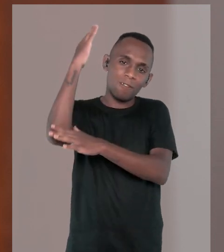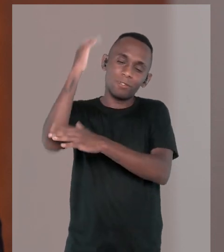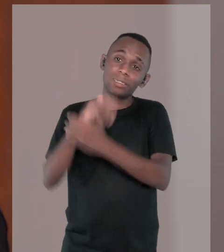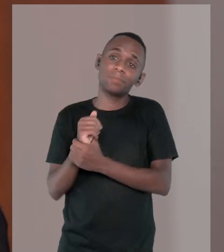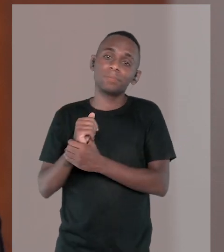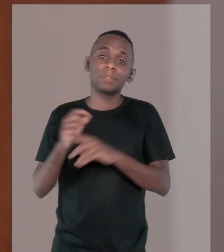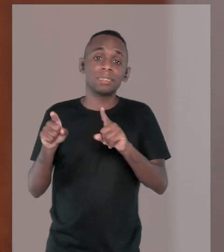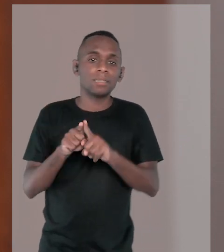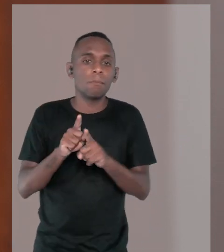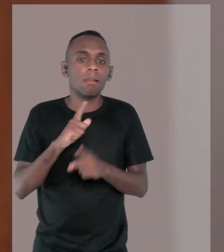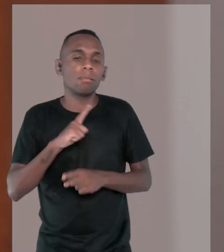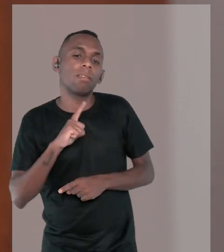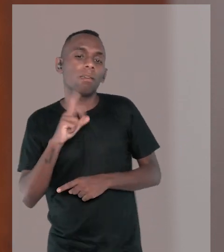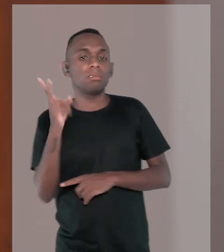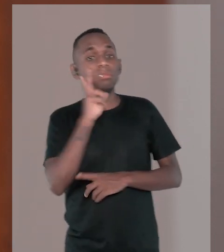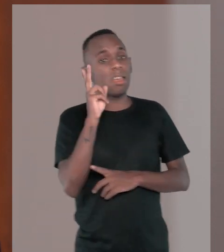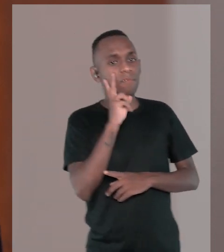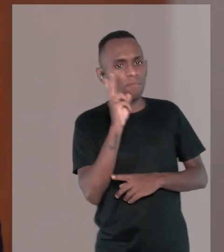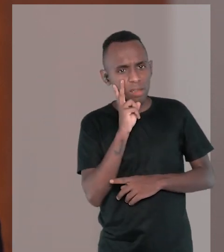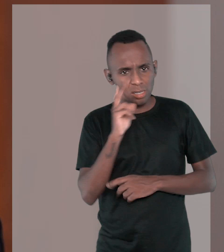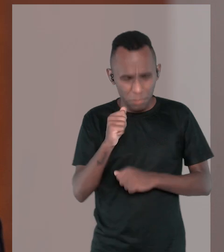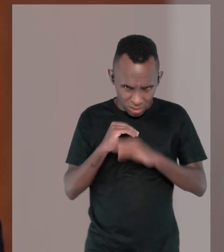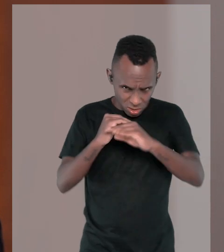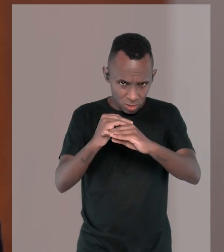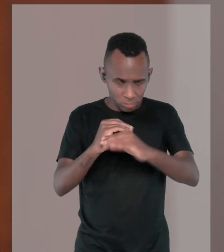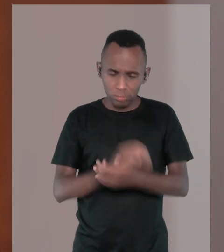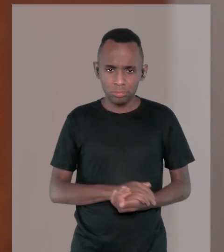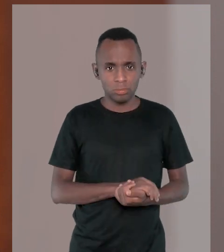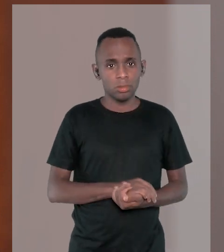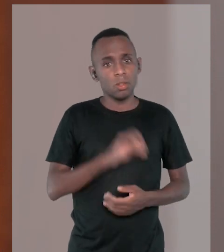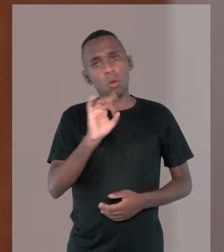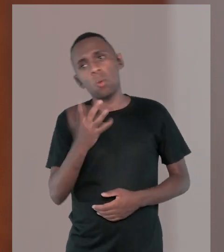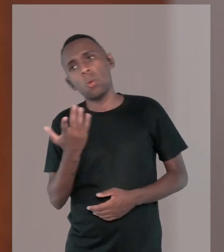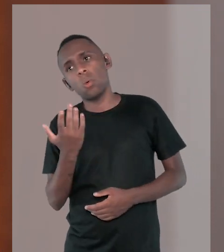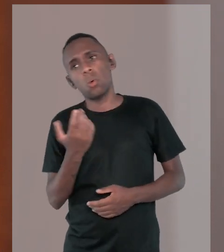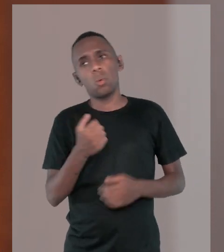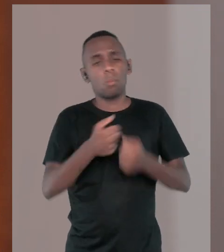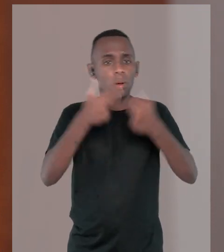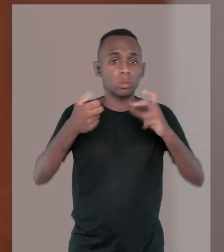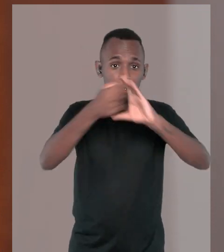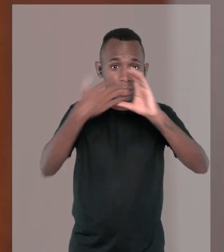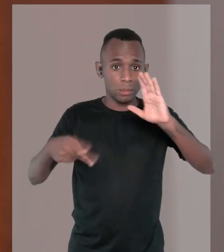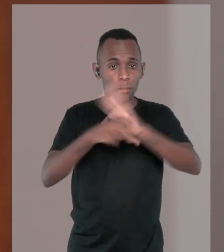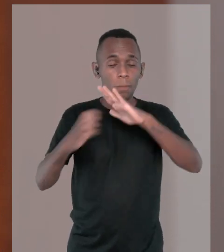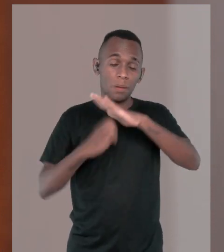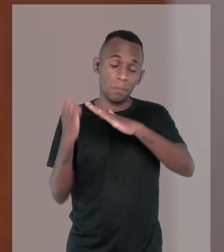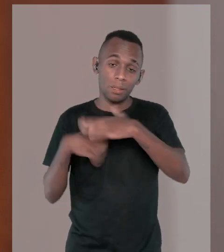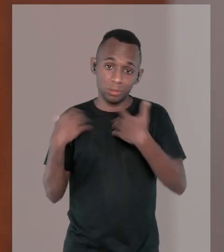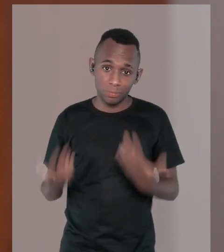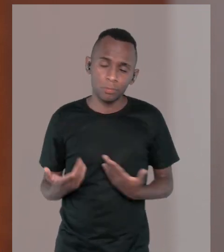Ah, a moda é ter cerveja. Precisa seguir a moda? Ou é alguma coisa que é a característica daquela